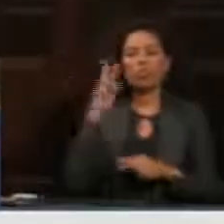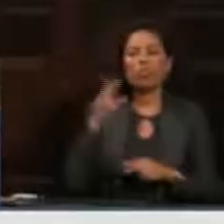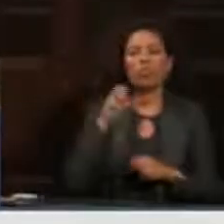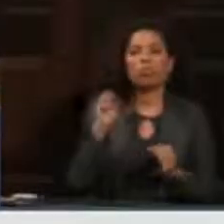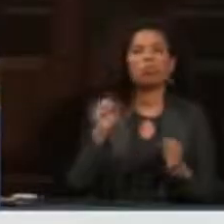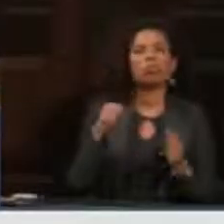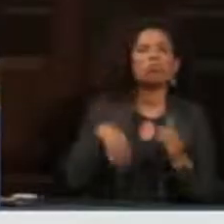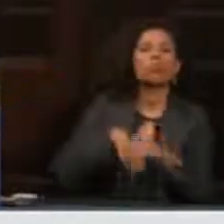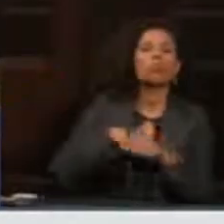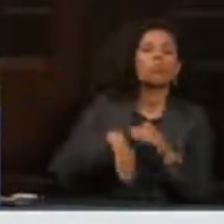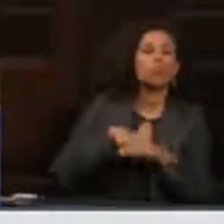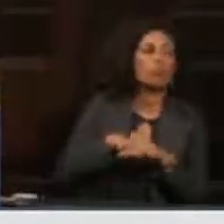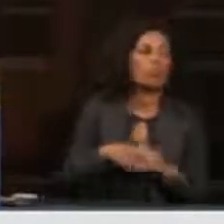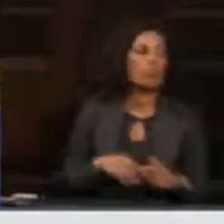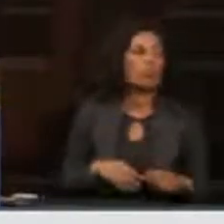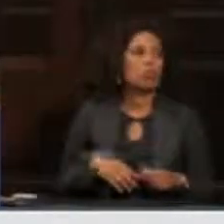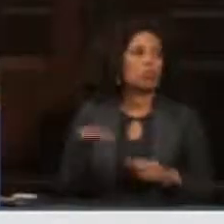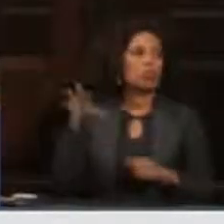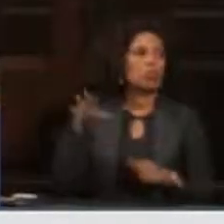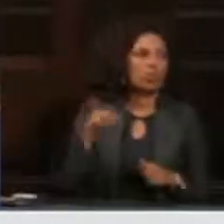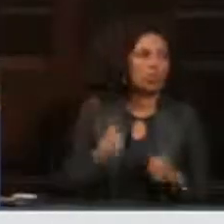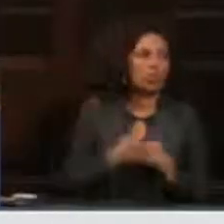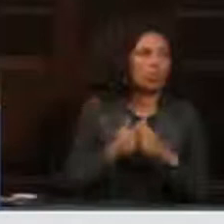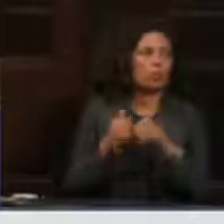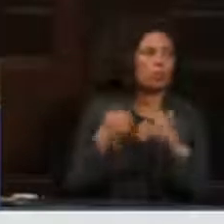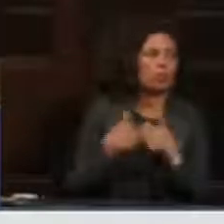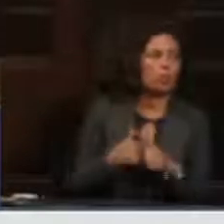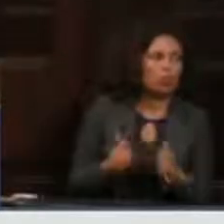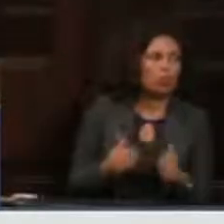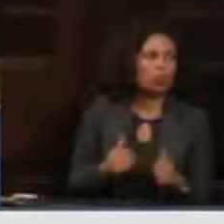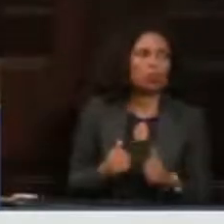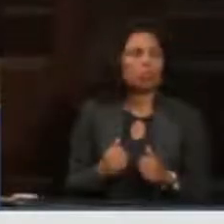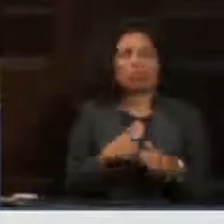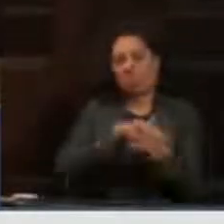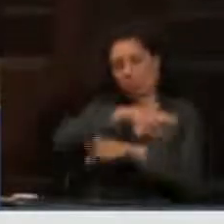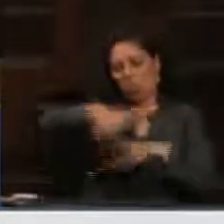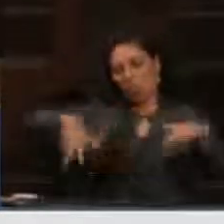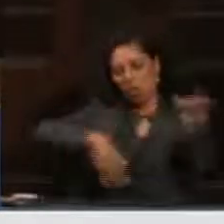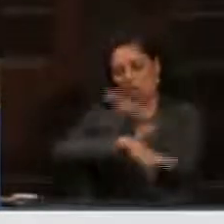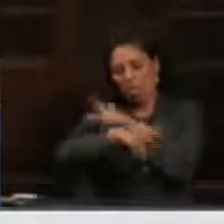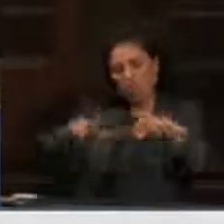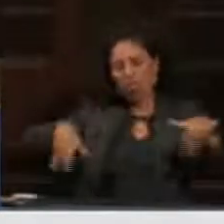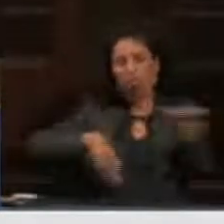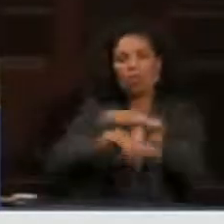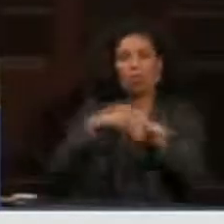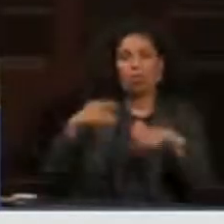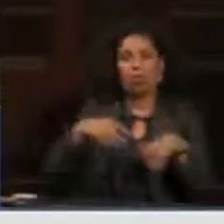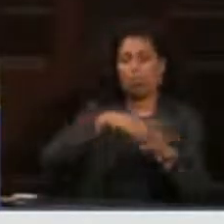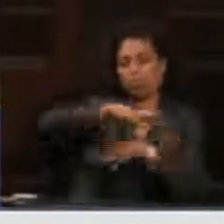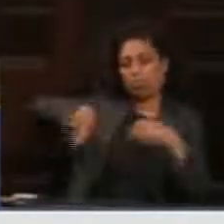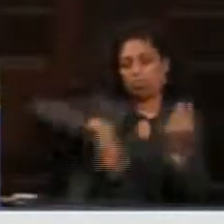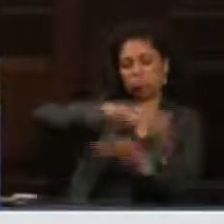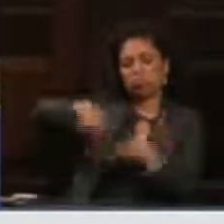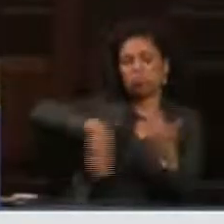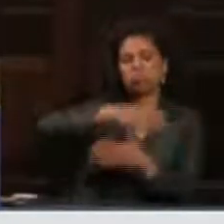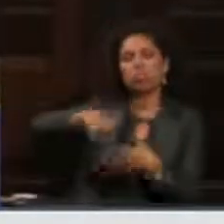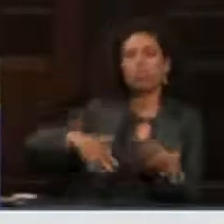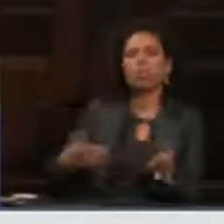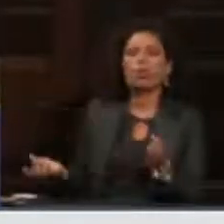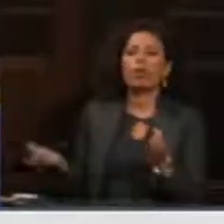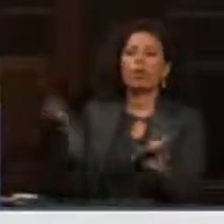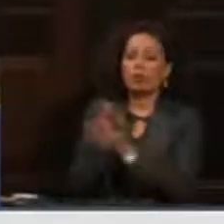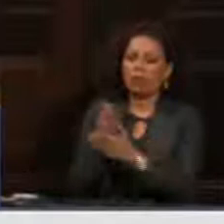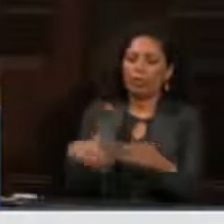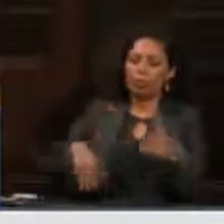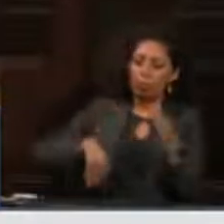São Cristóvão. Aí tu pega o transporte, chega no jogo, aquela muvuca para você entrar, uma confusão, para você sair a mesma